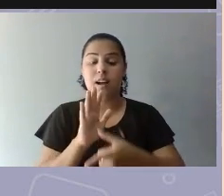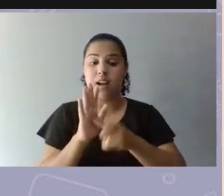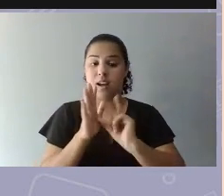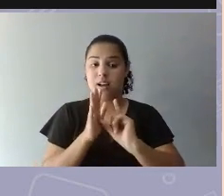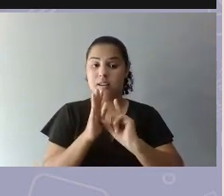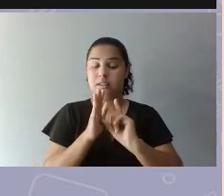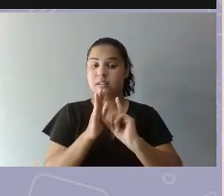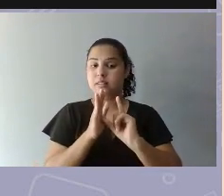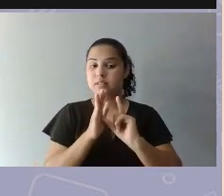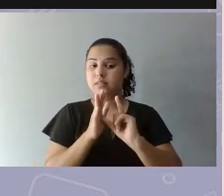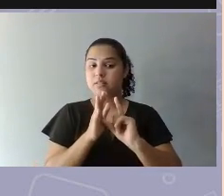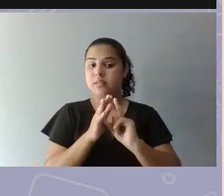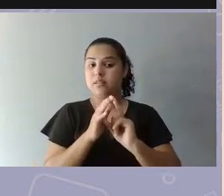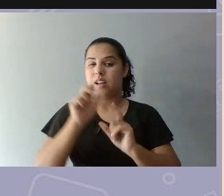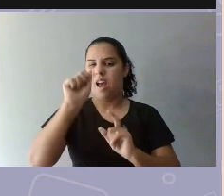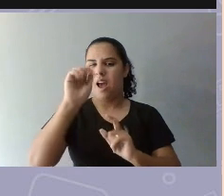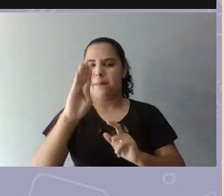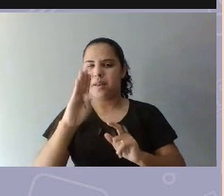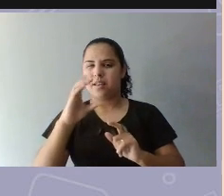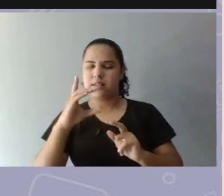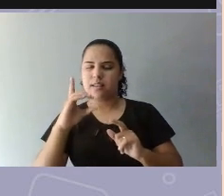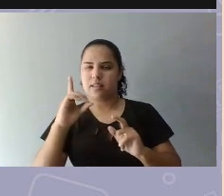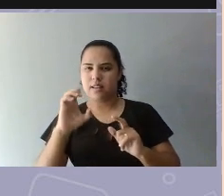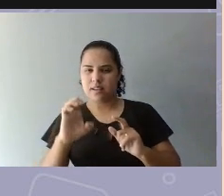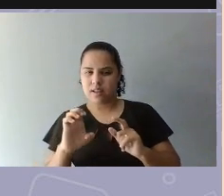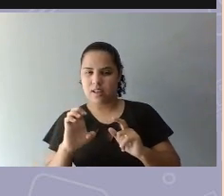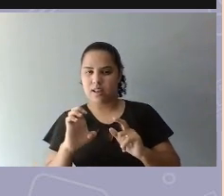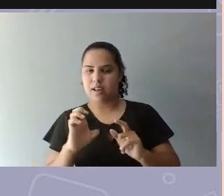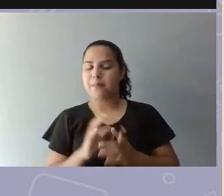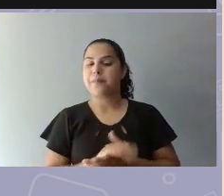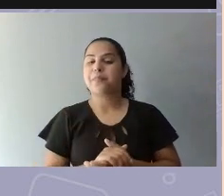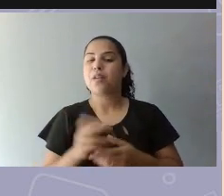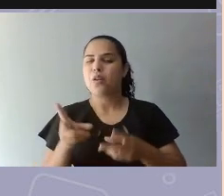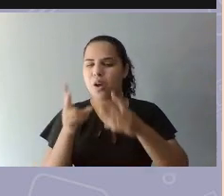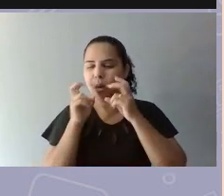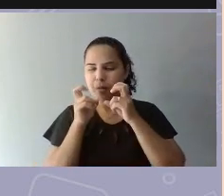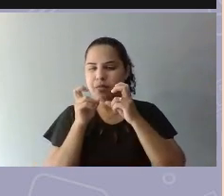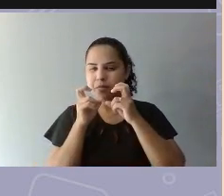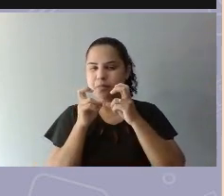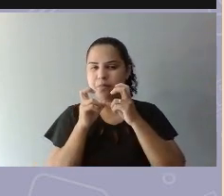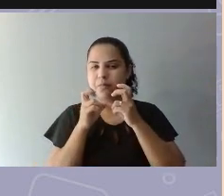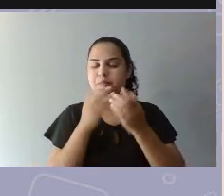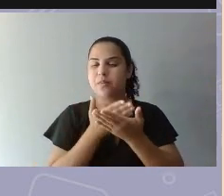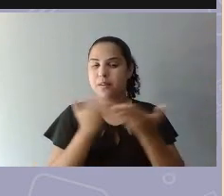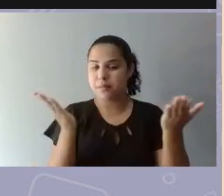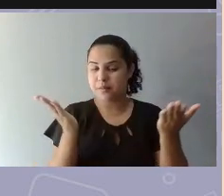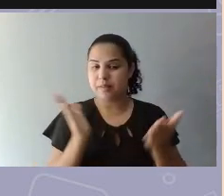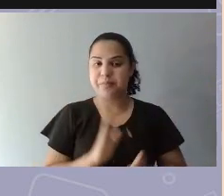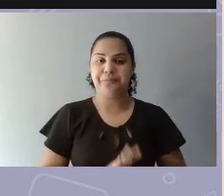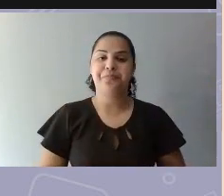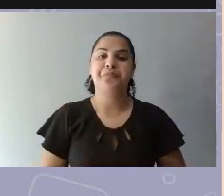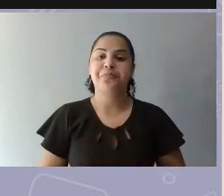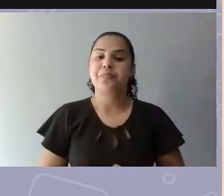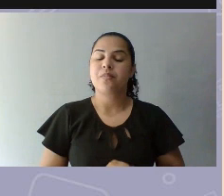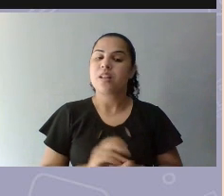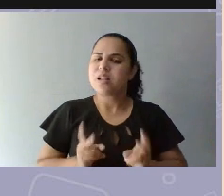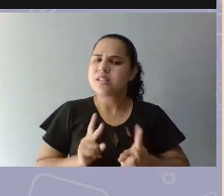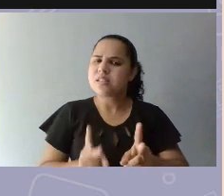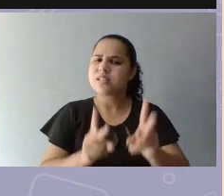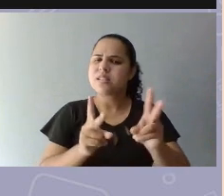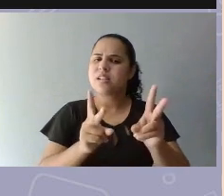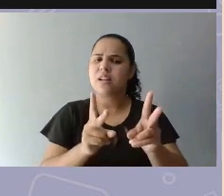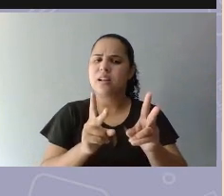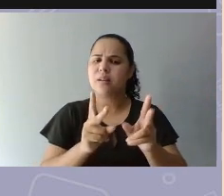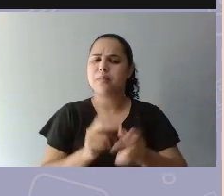de a gente ir para as alternativas dar uma chamar atenção para um detalhe para vocês sempre que vocês pegarem uma questão que